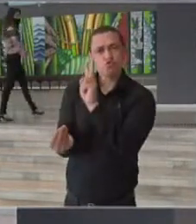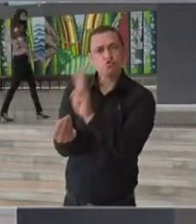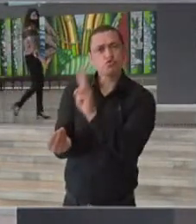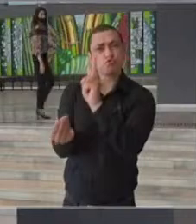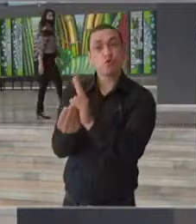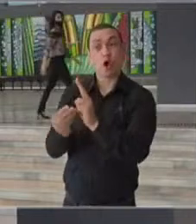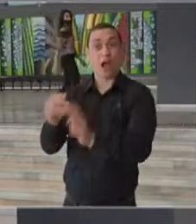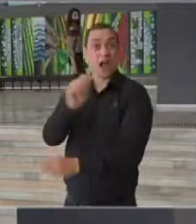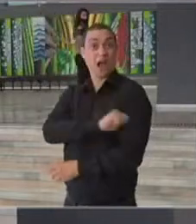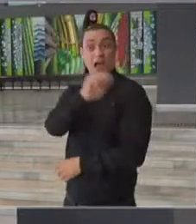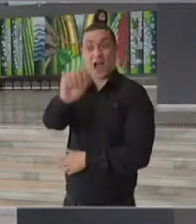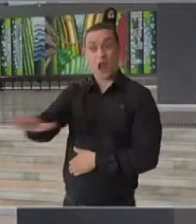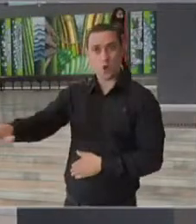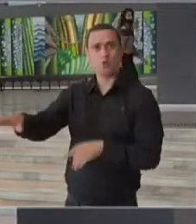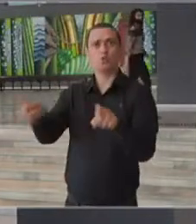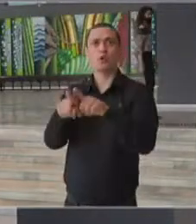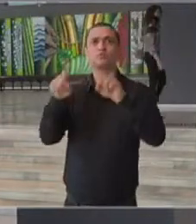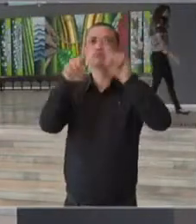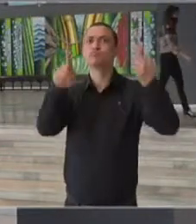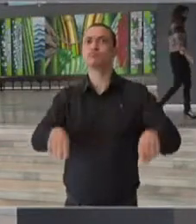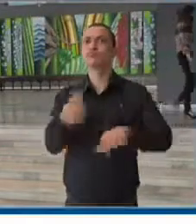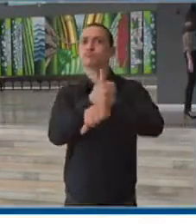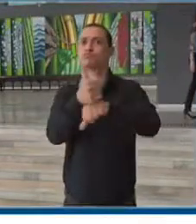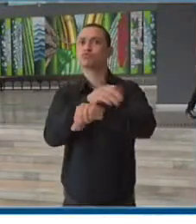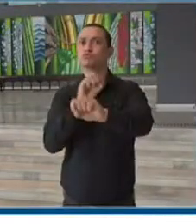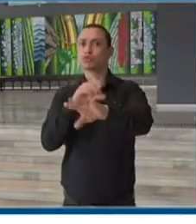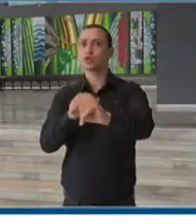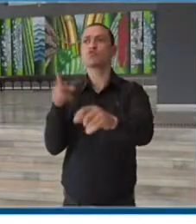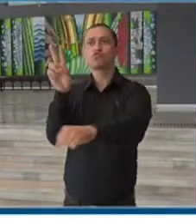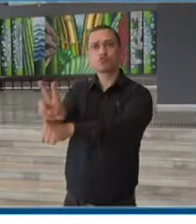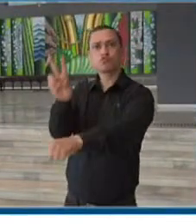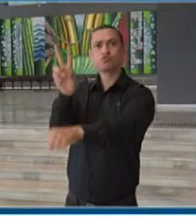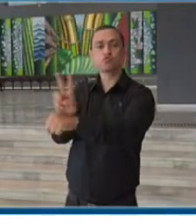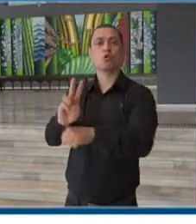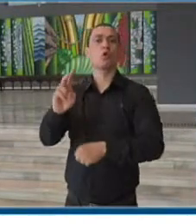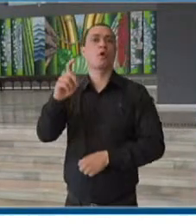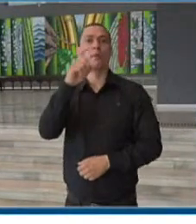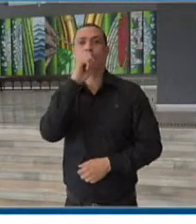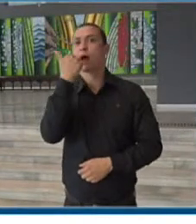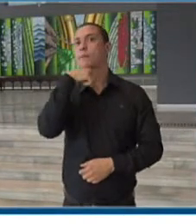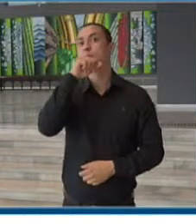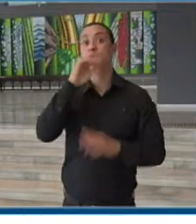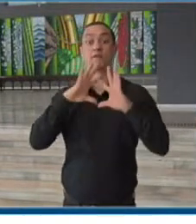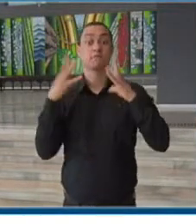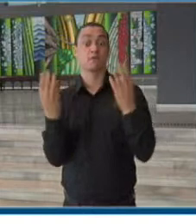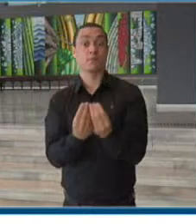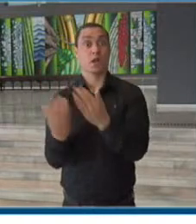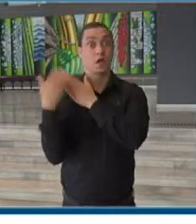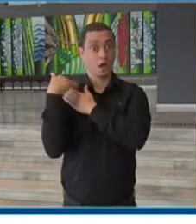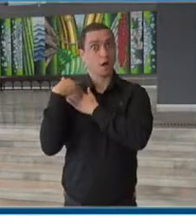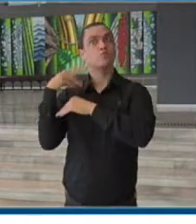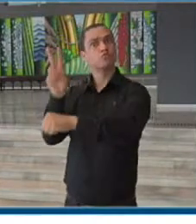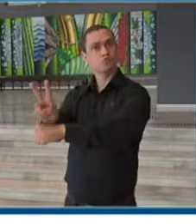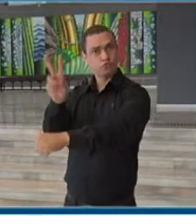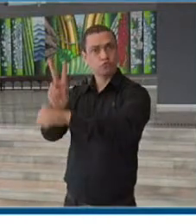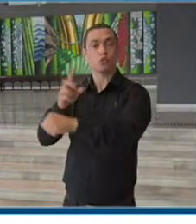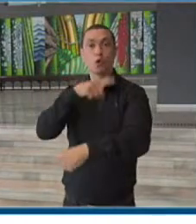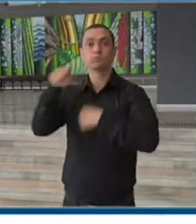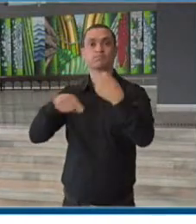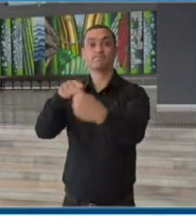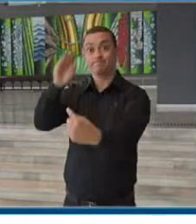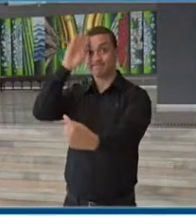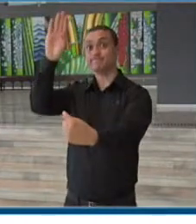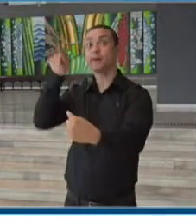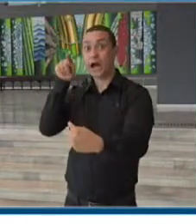nossos estudantes, dos nossos profissionais de educação, pais, familiares, responsáveis. Essa ainda é a nossa